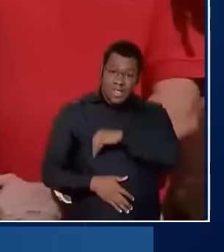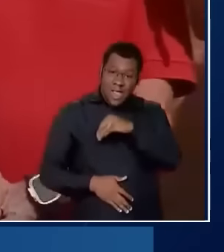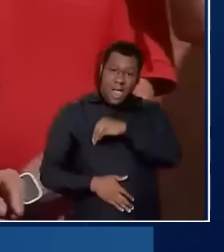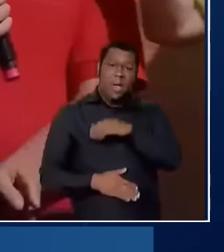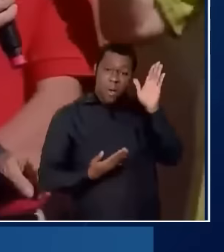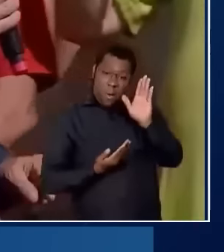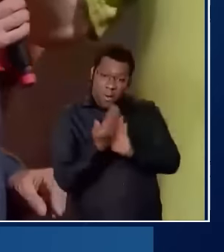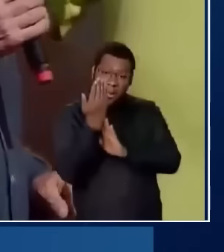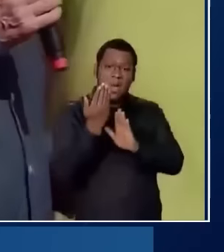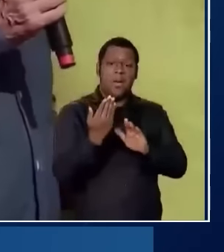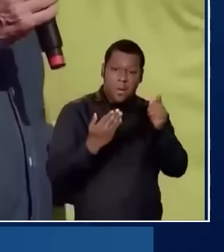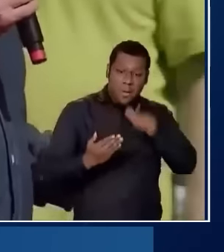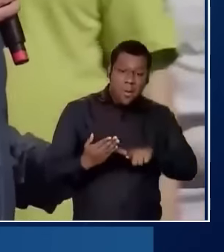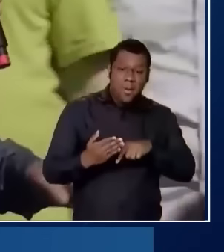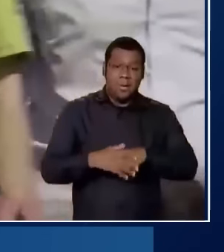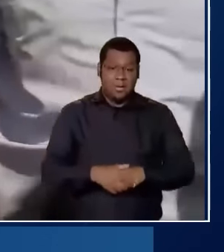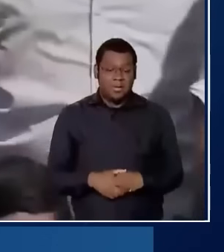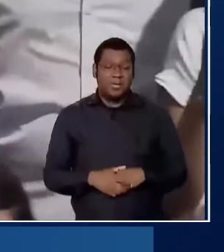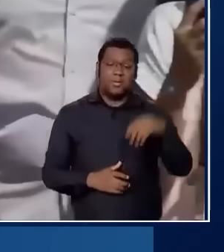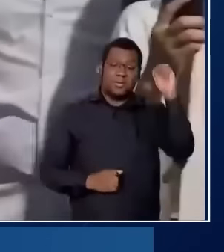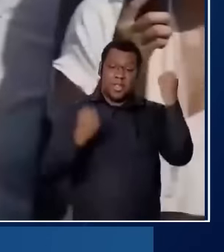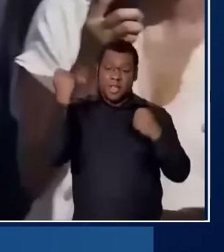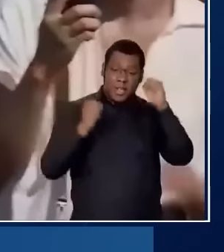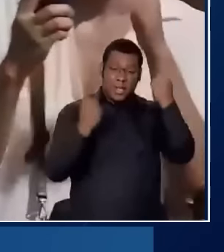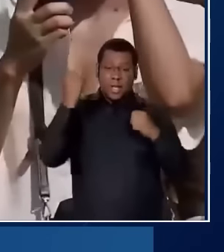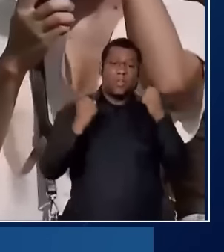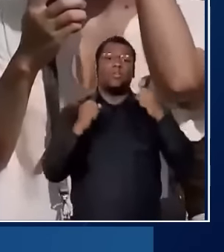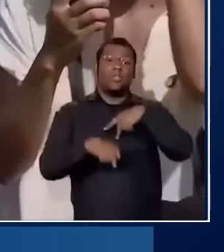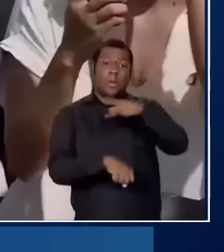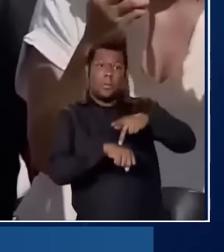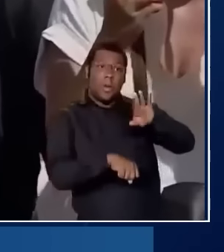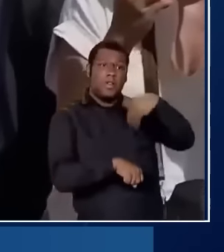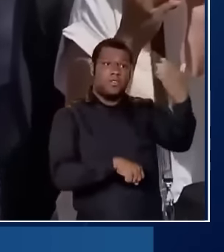e atrapalhar a manchete que ele mesmo queria produzir.